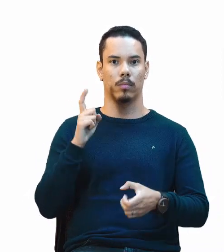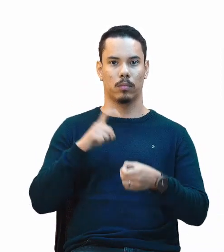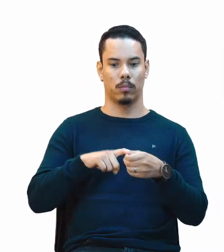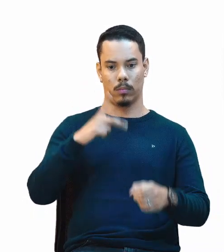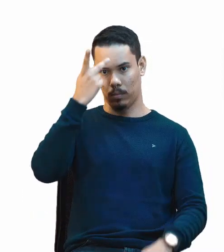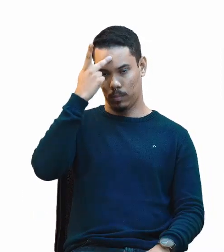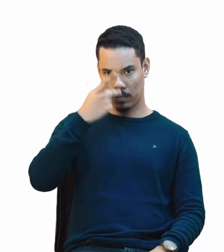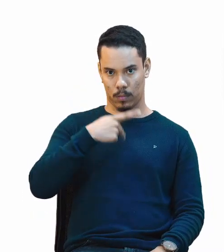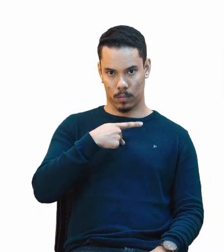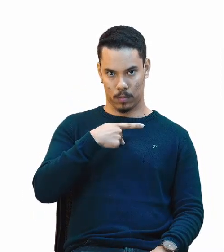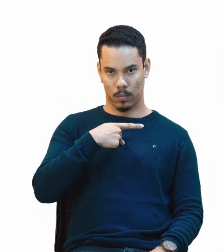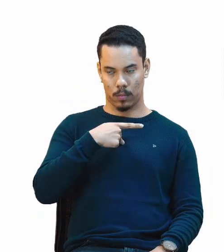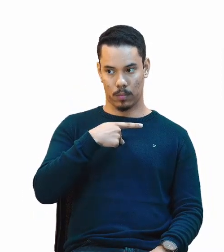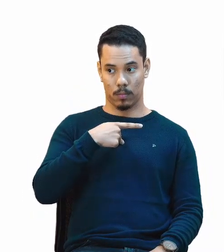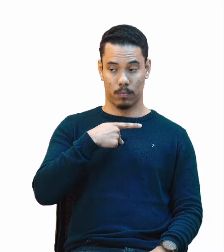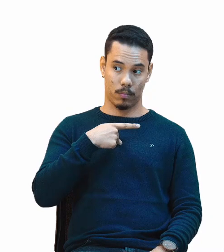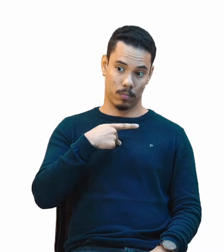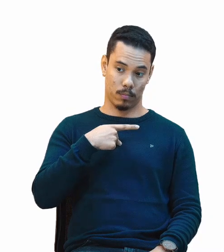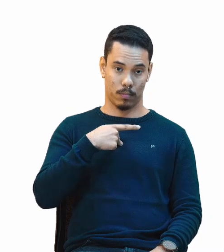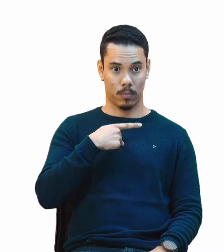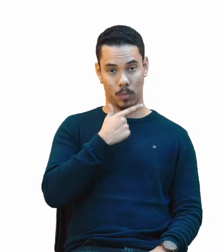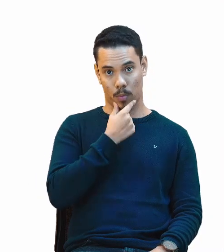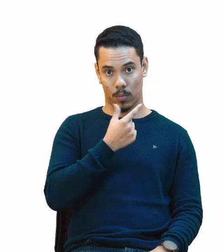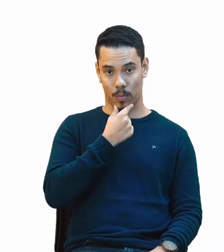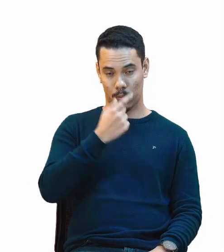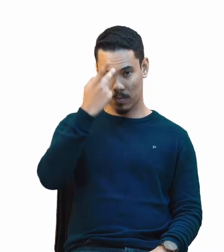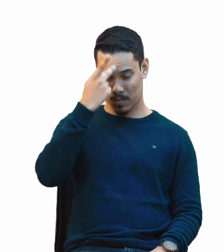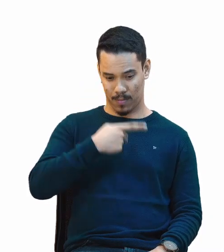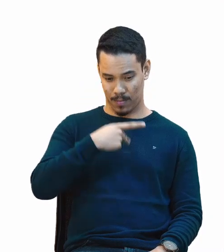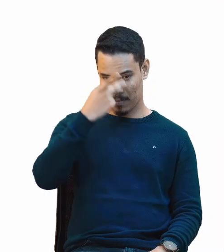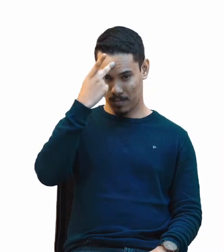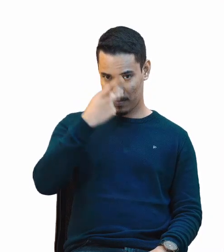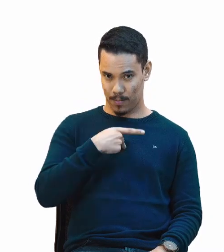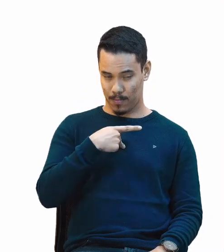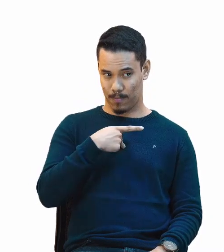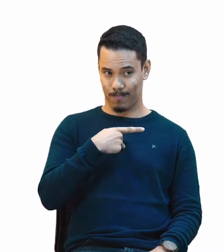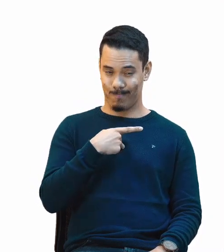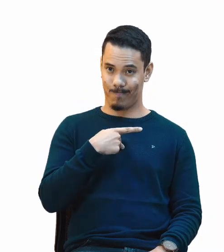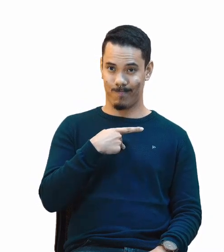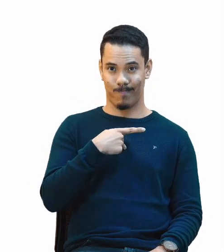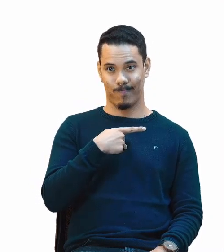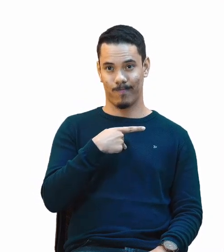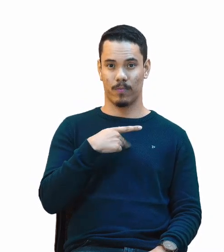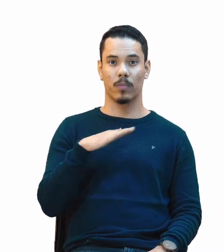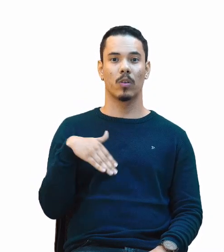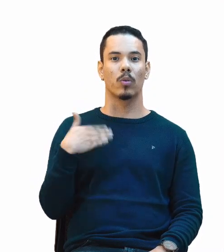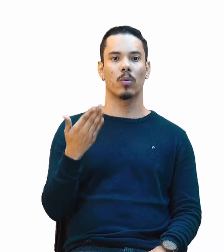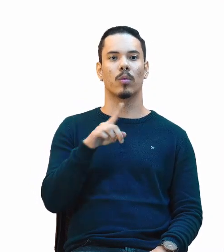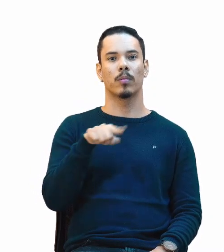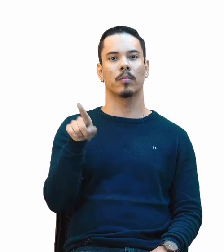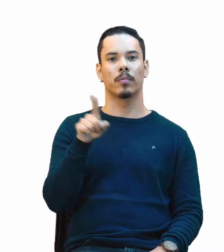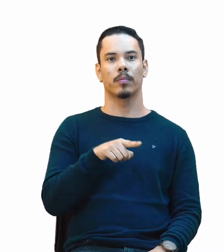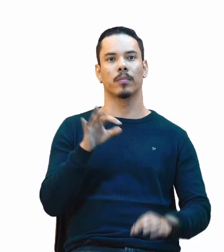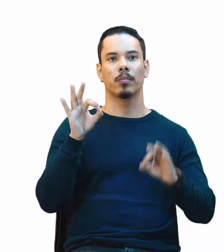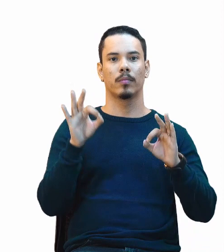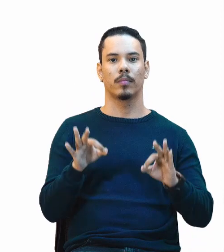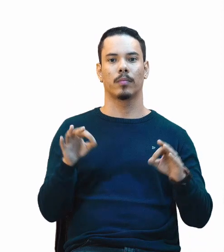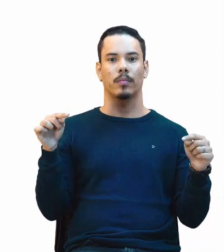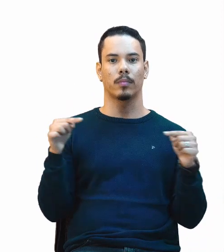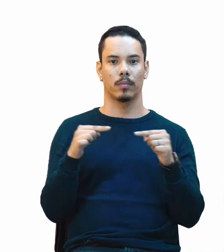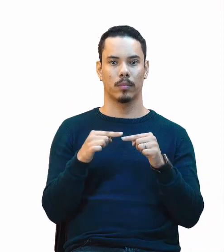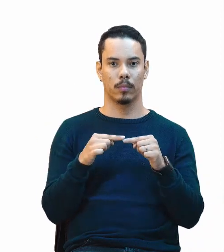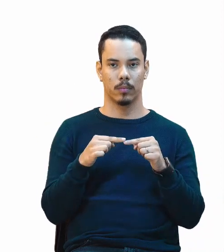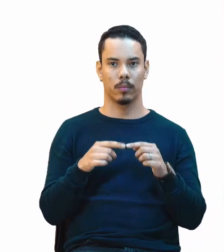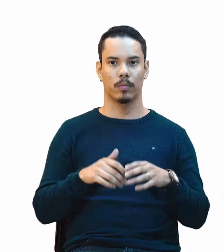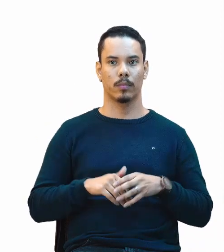Ou seja, será que o homem é egoísta em si mesmo? Qual é a alternativa correta? Vem aqui